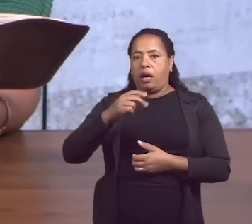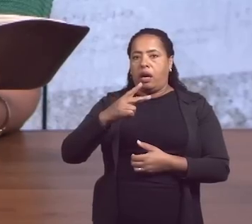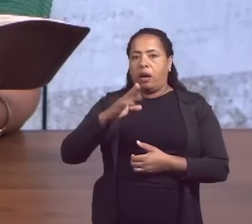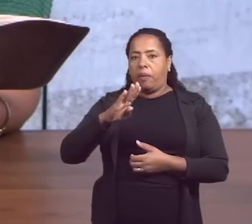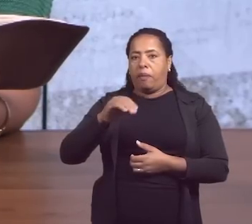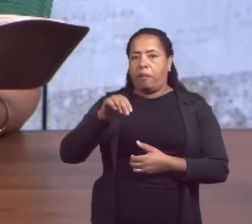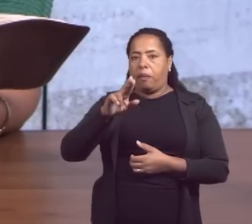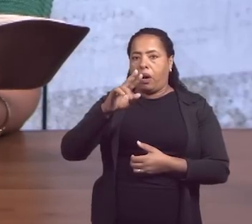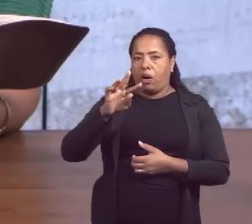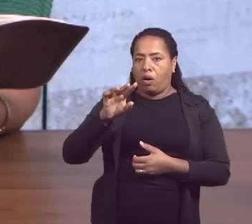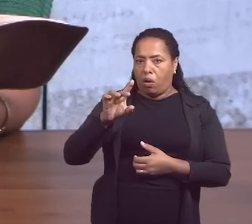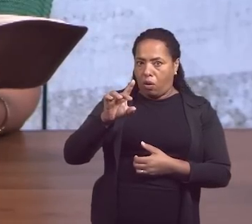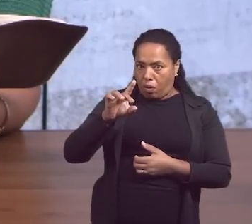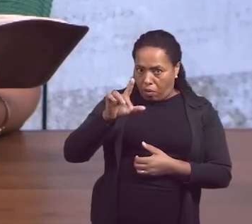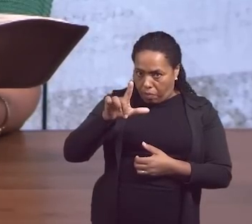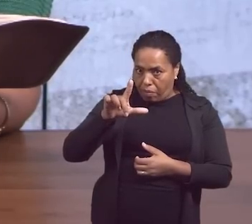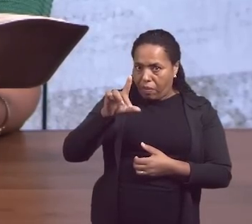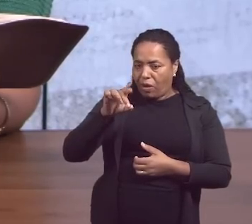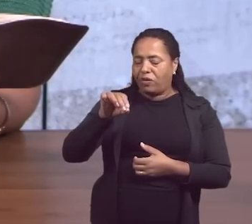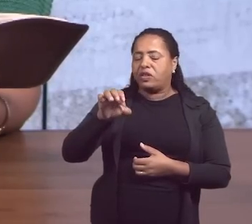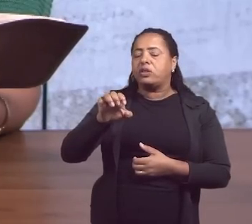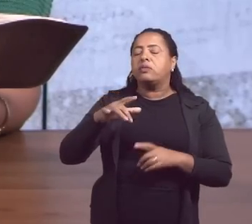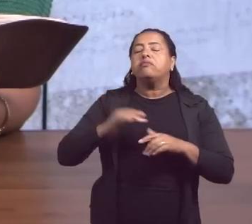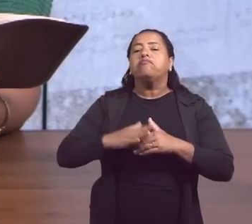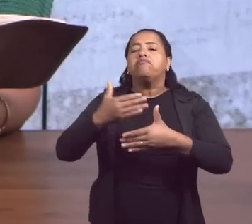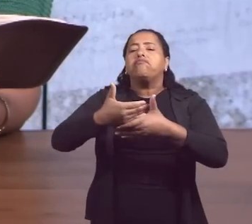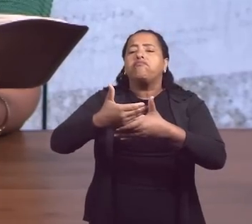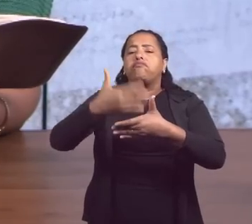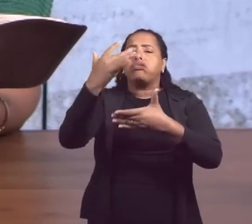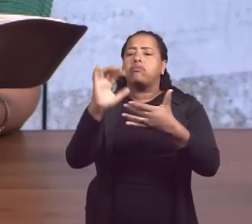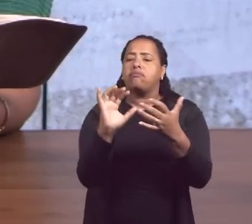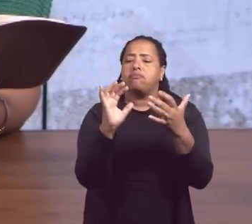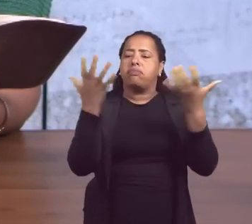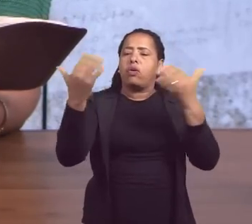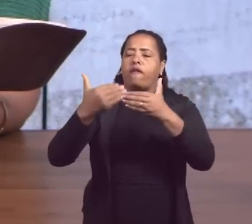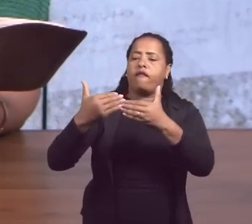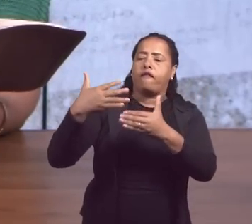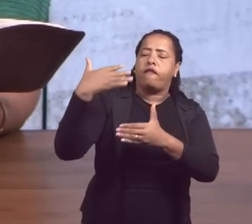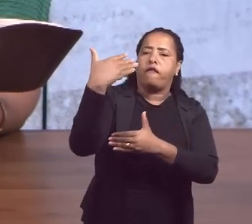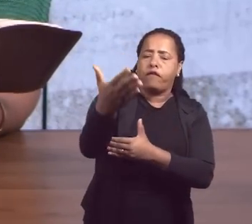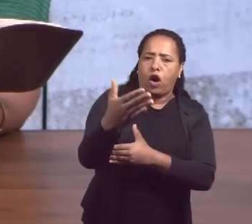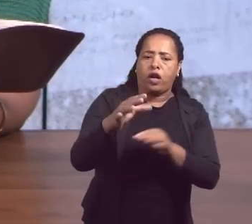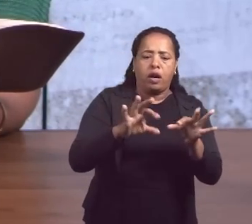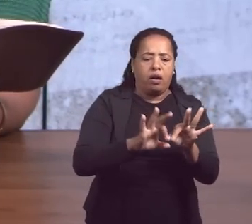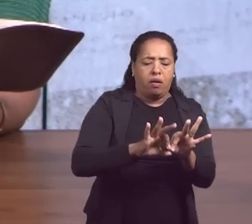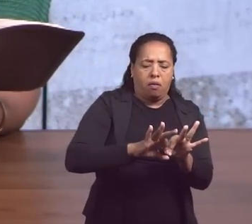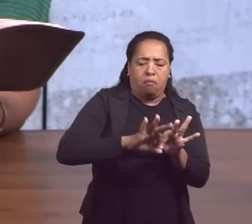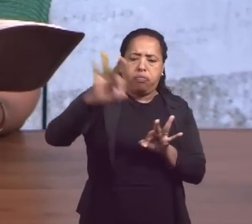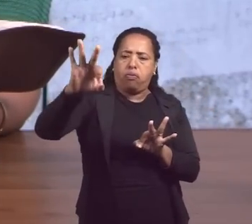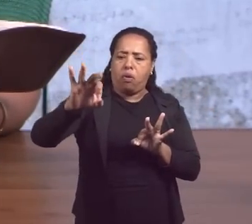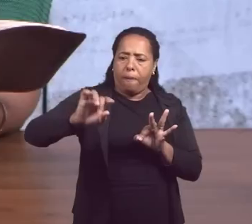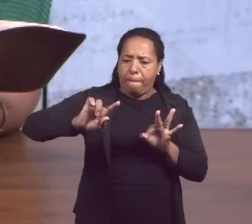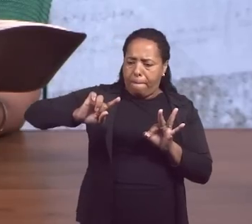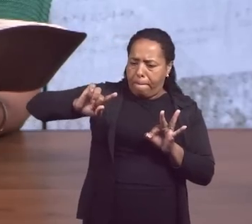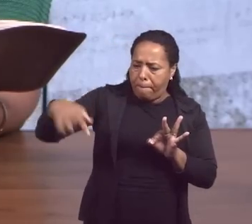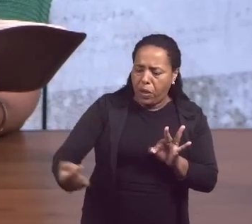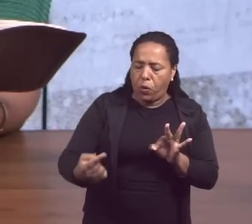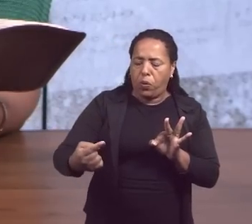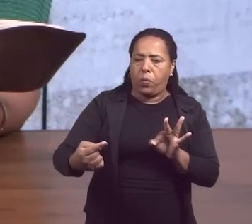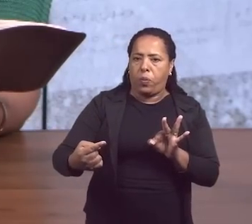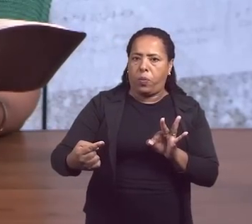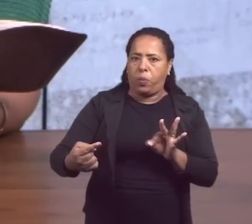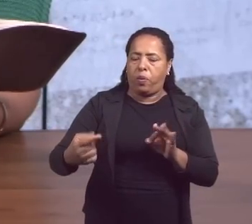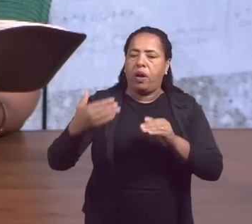levitas, desde o muro da cidade para fora, serão de 1000 côvados ao redor. E de fora